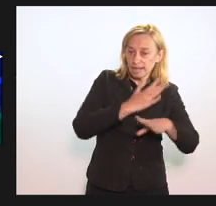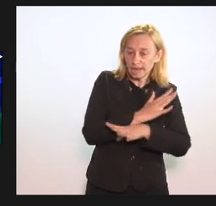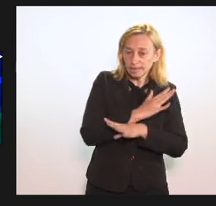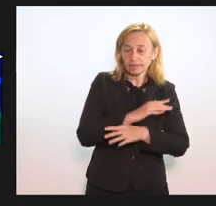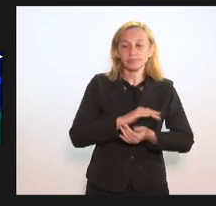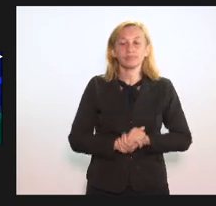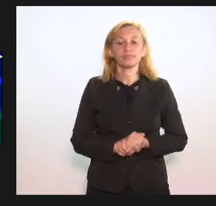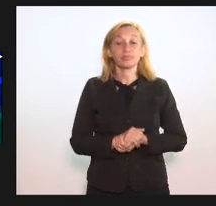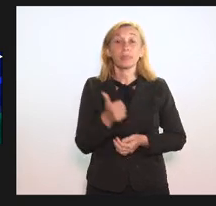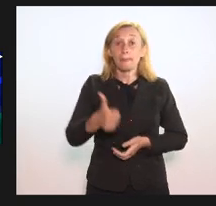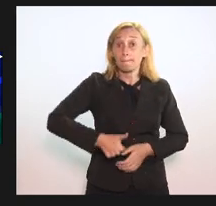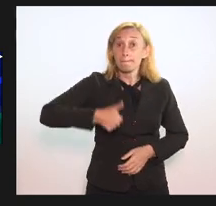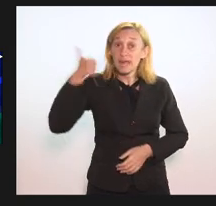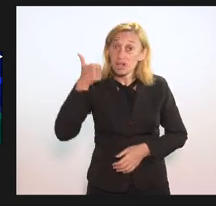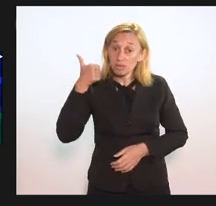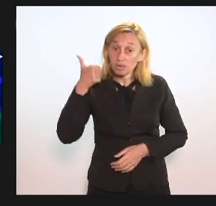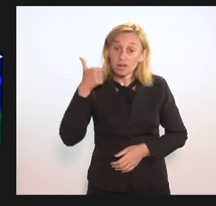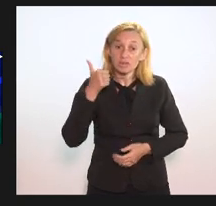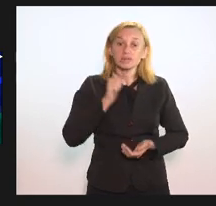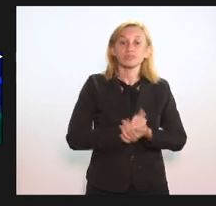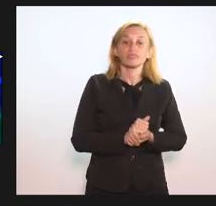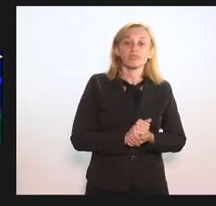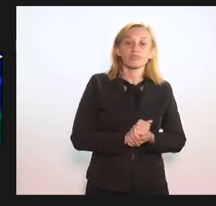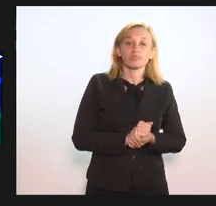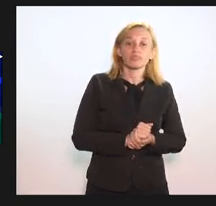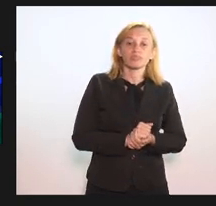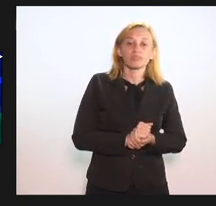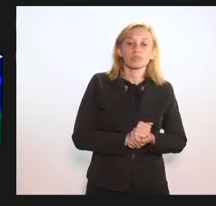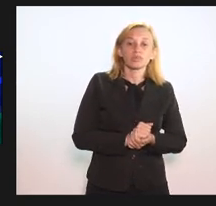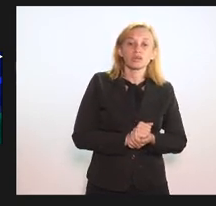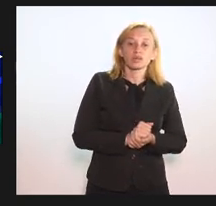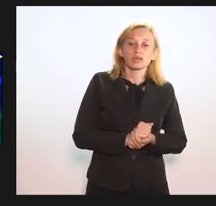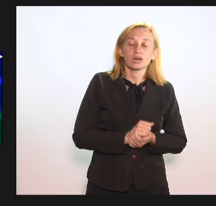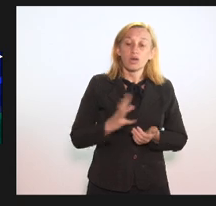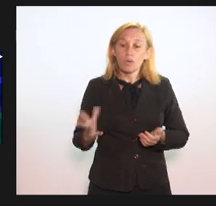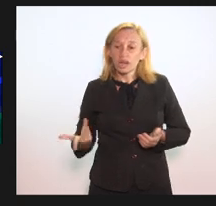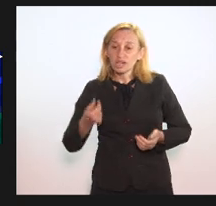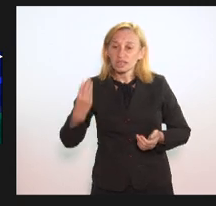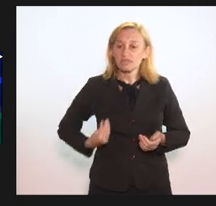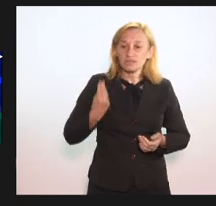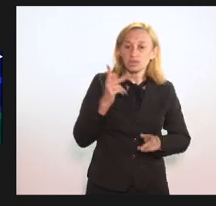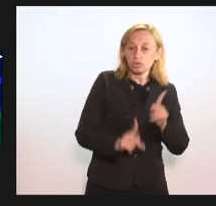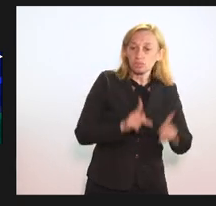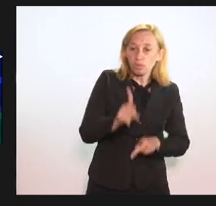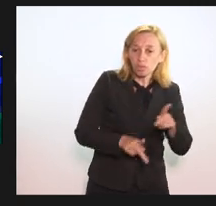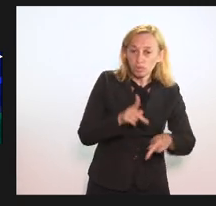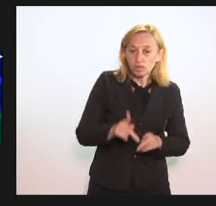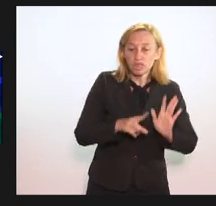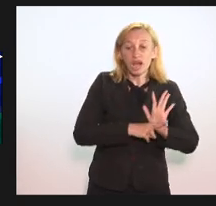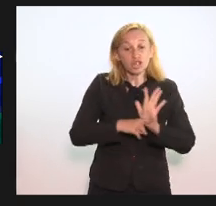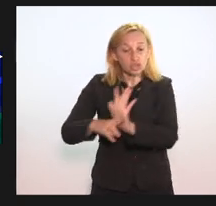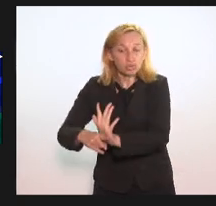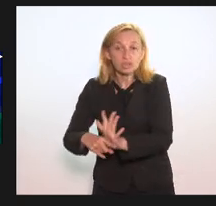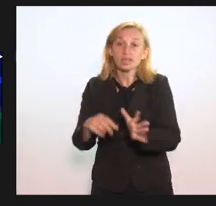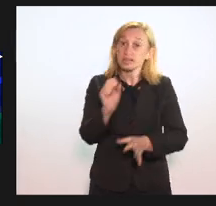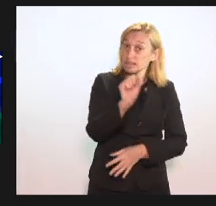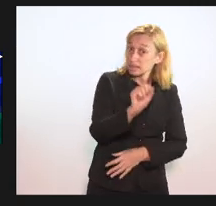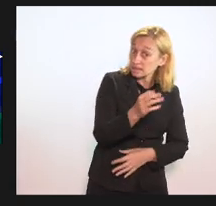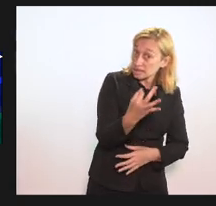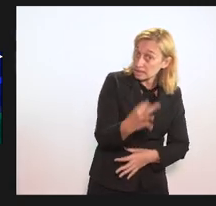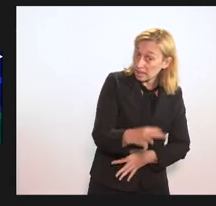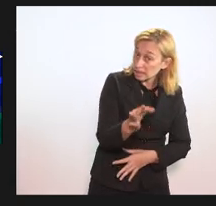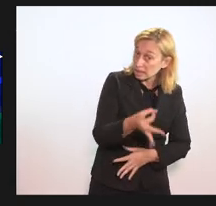melhorar né a condição da população em termos das ajudas necessárias